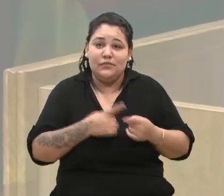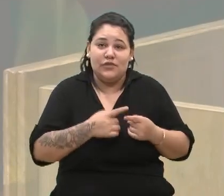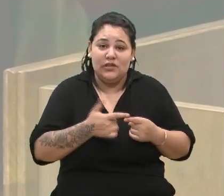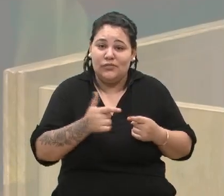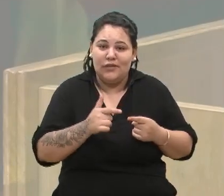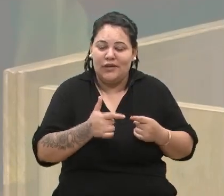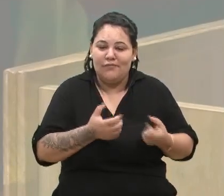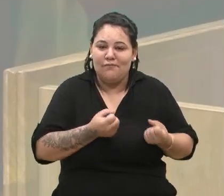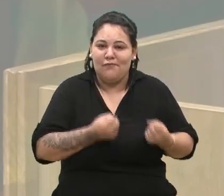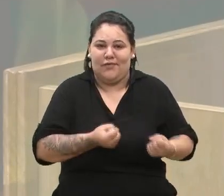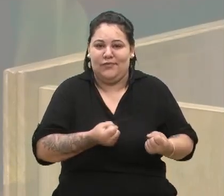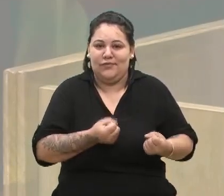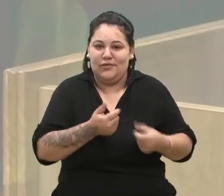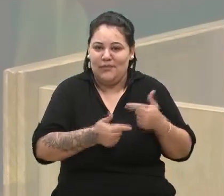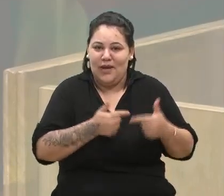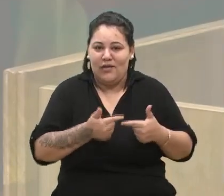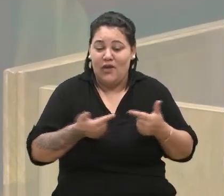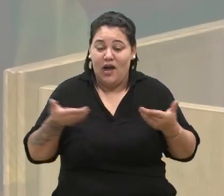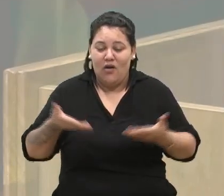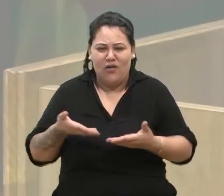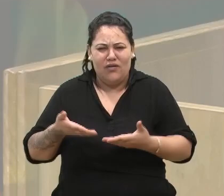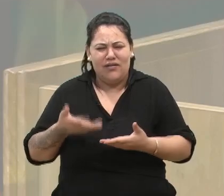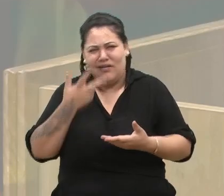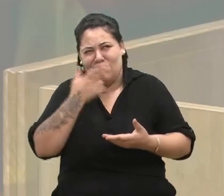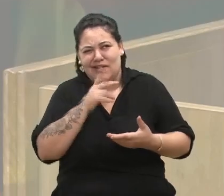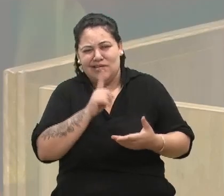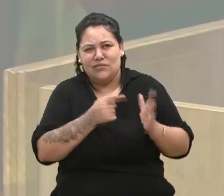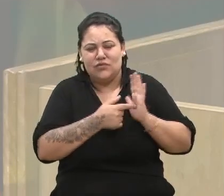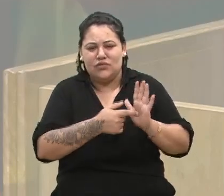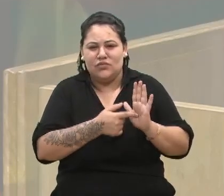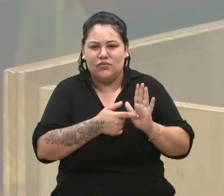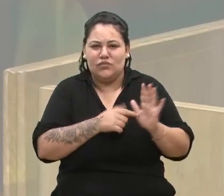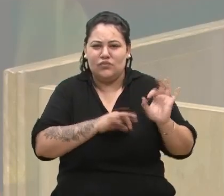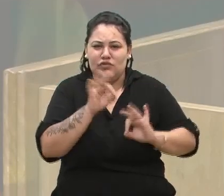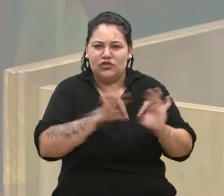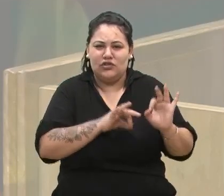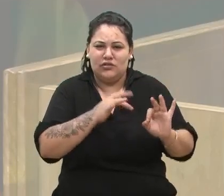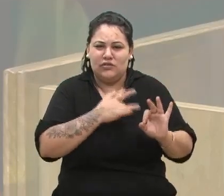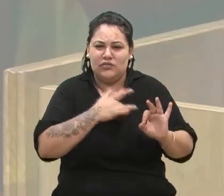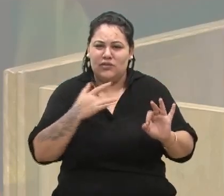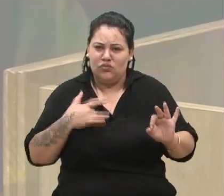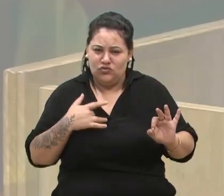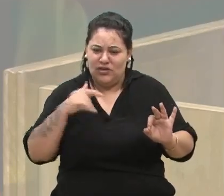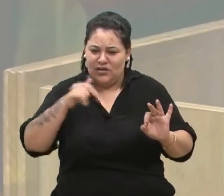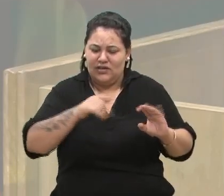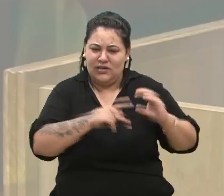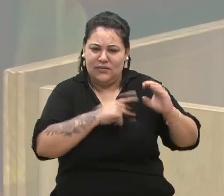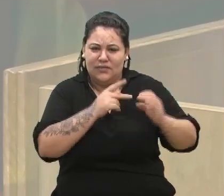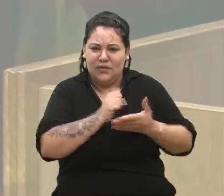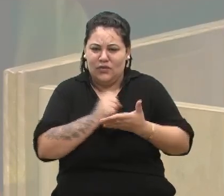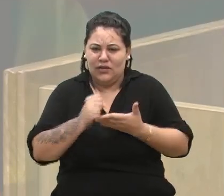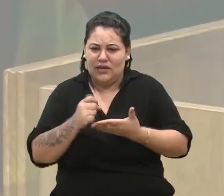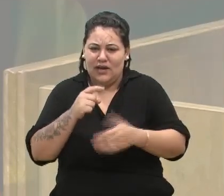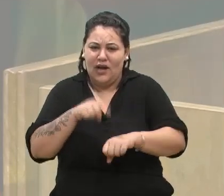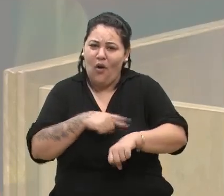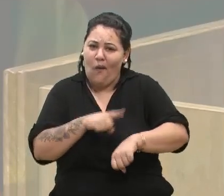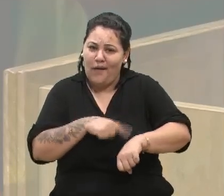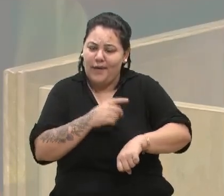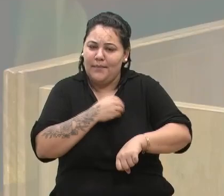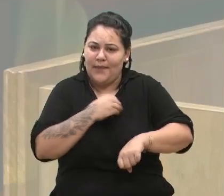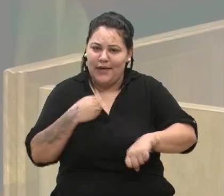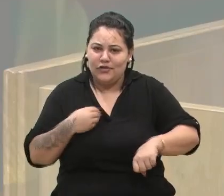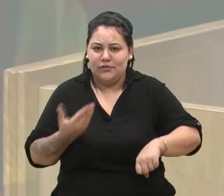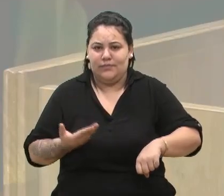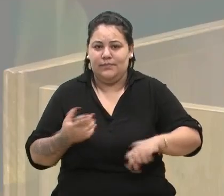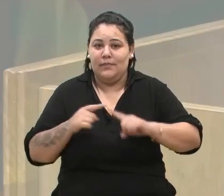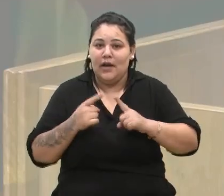firme. Agora parece que foi aportado um projeto sobre saúde aqui na Câmara para contratação de horas médicas. Mas há quanto tempo nós estamos falando que